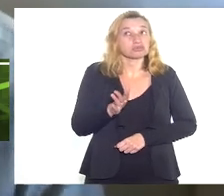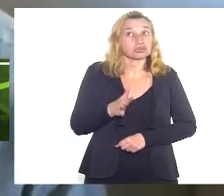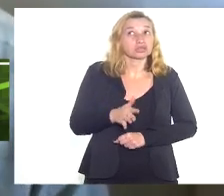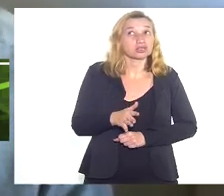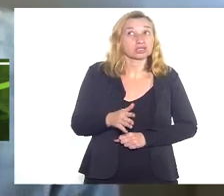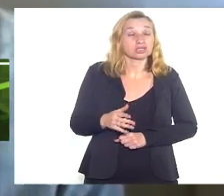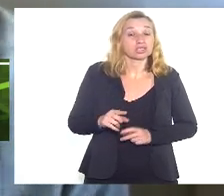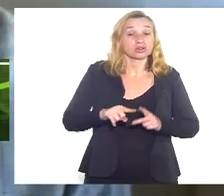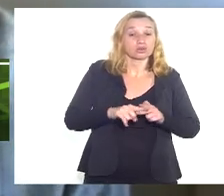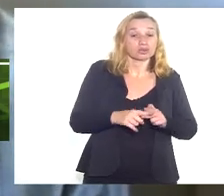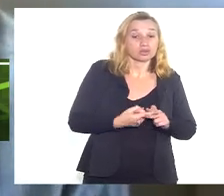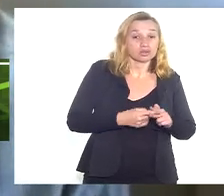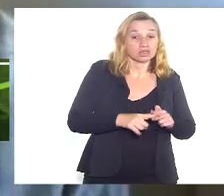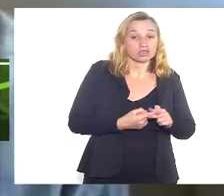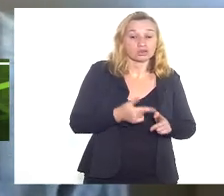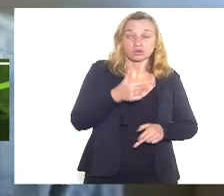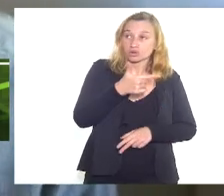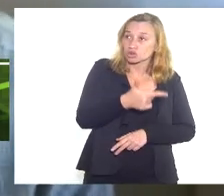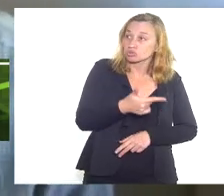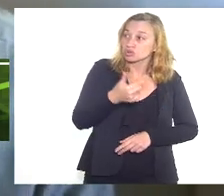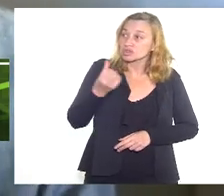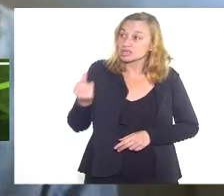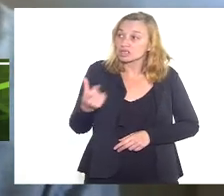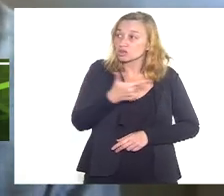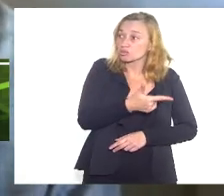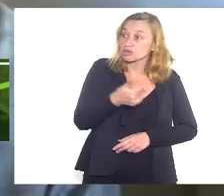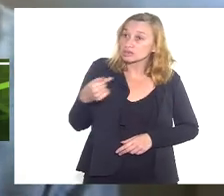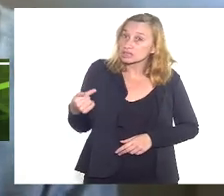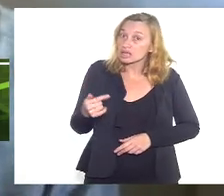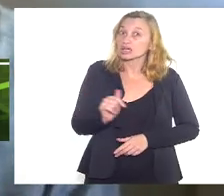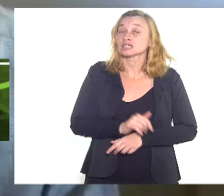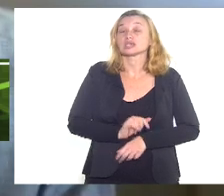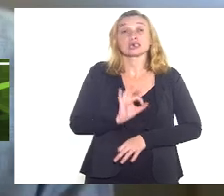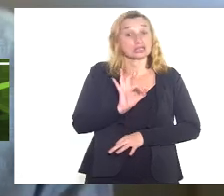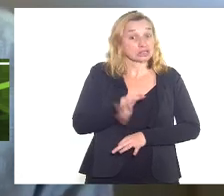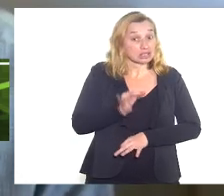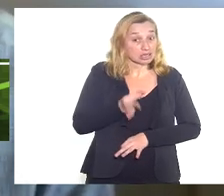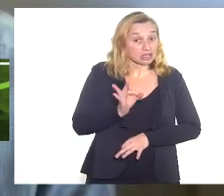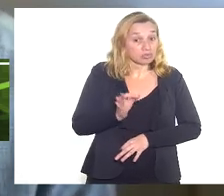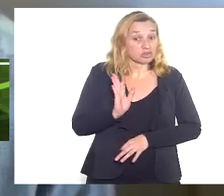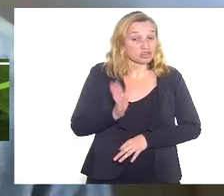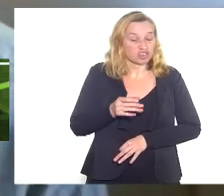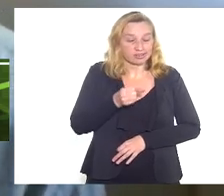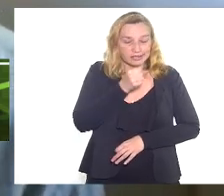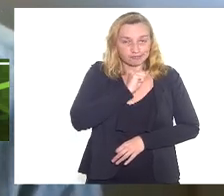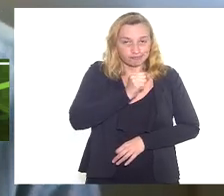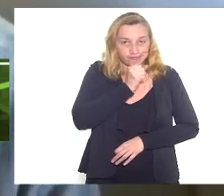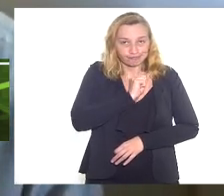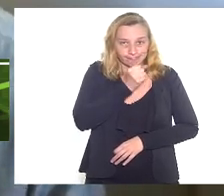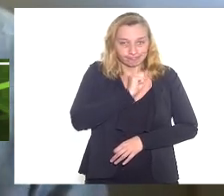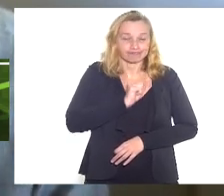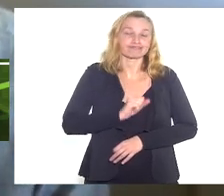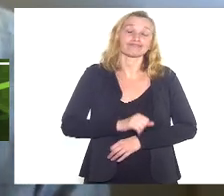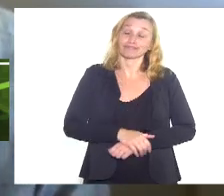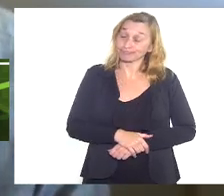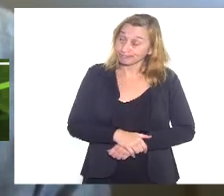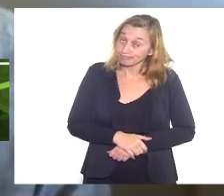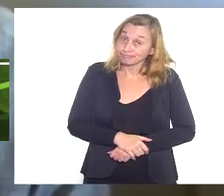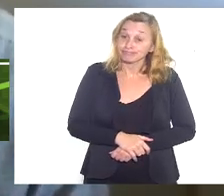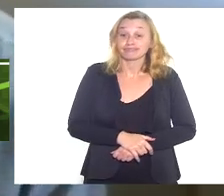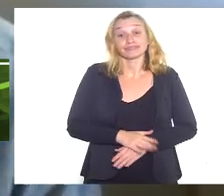em 2006, 2007, e, evidentemente, já está envelhecida.